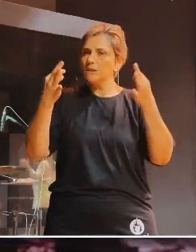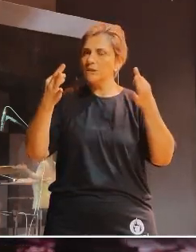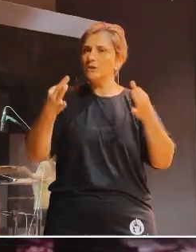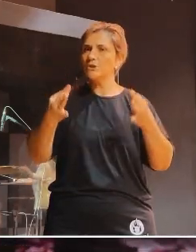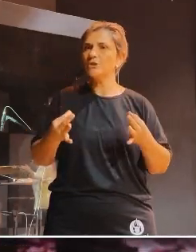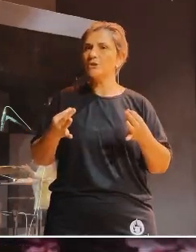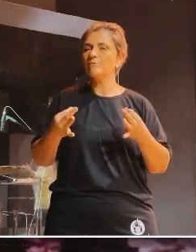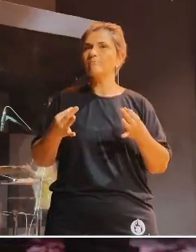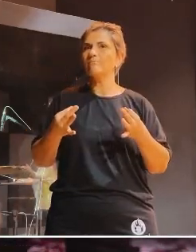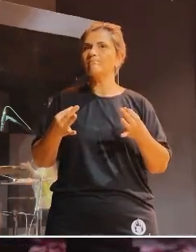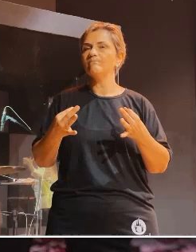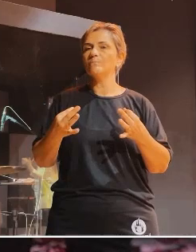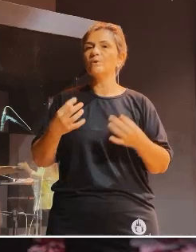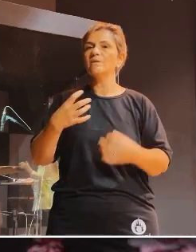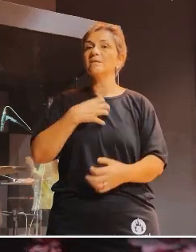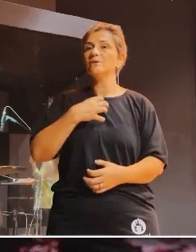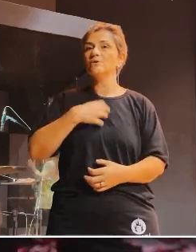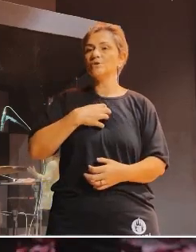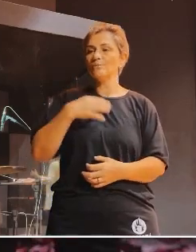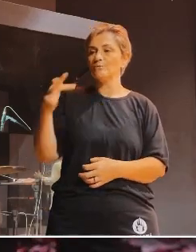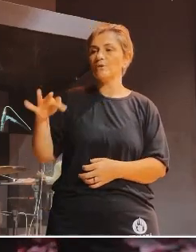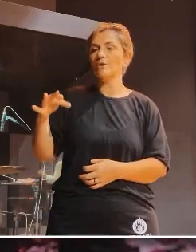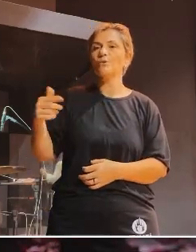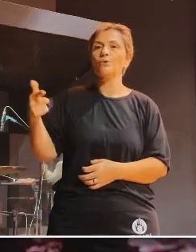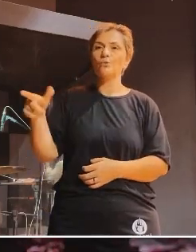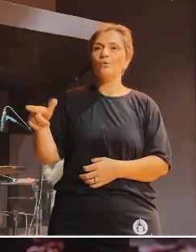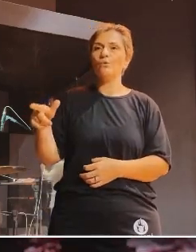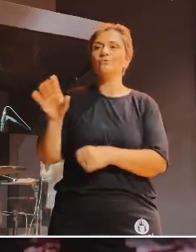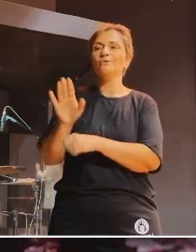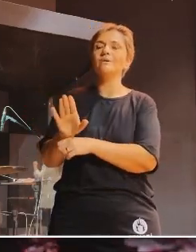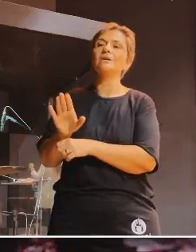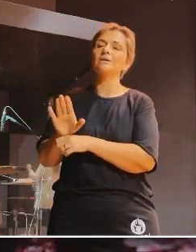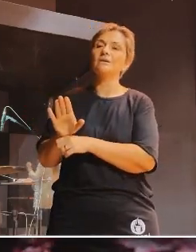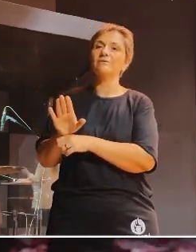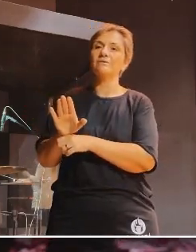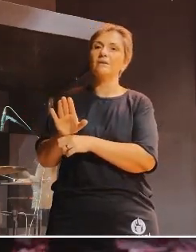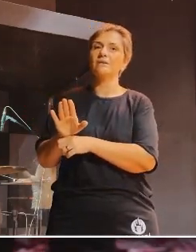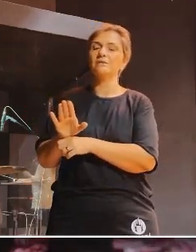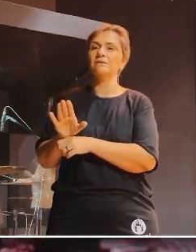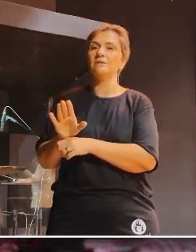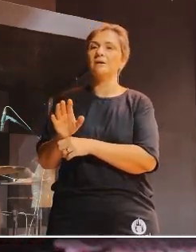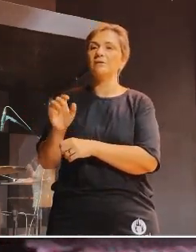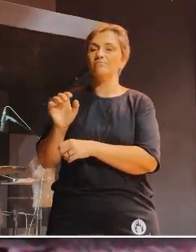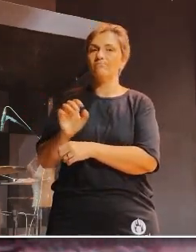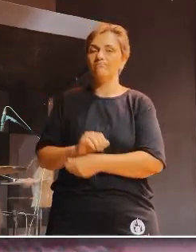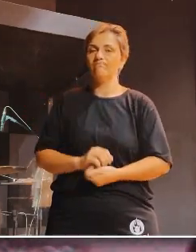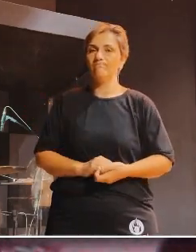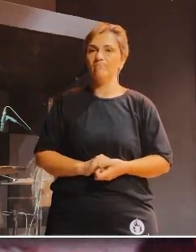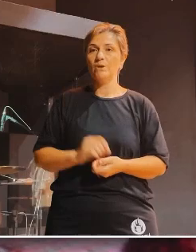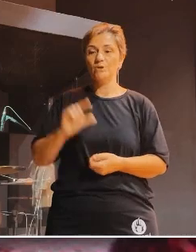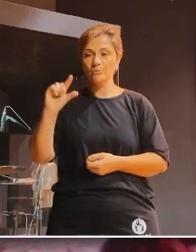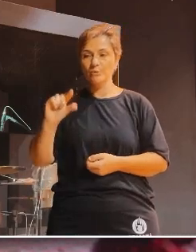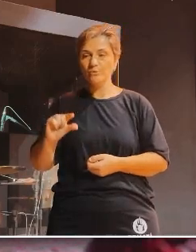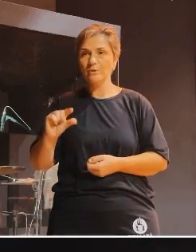do outro e fazermos algo para minimizarmos essa